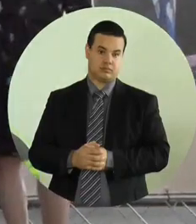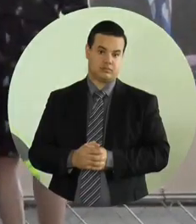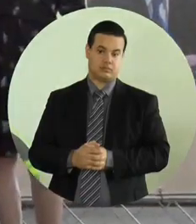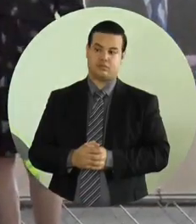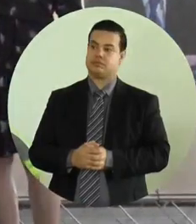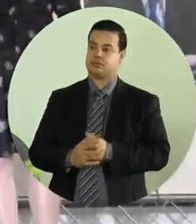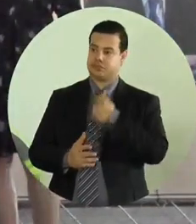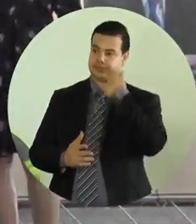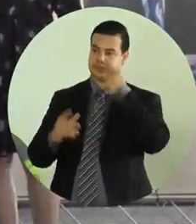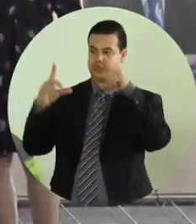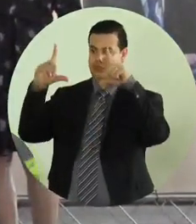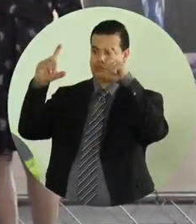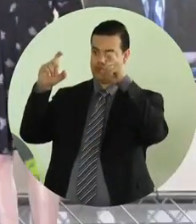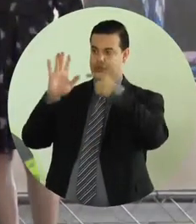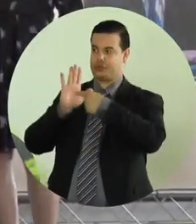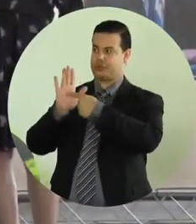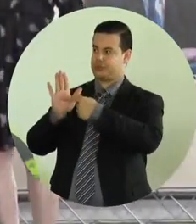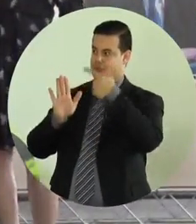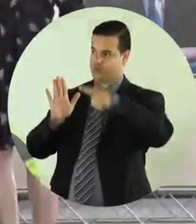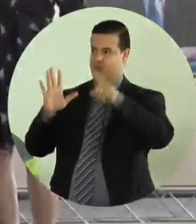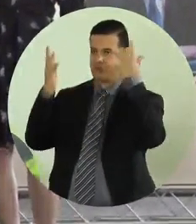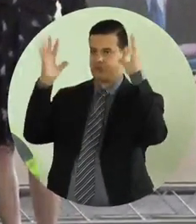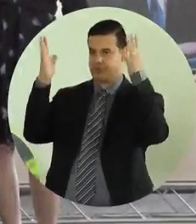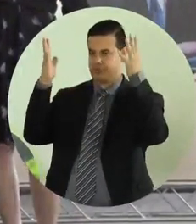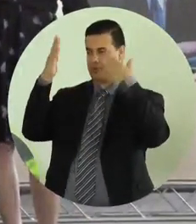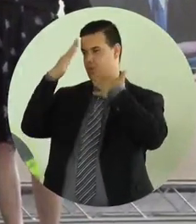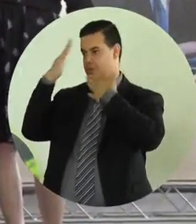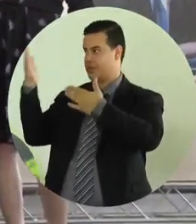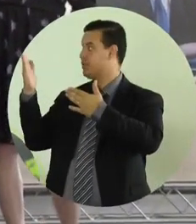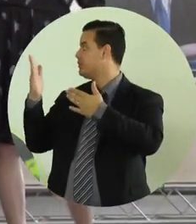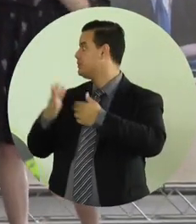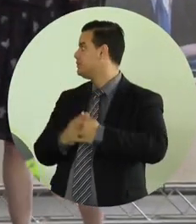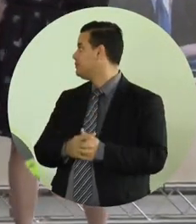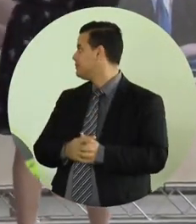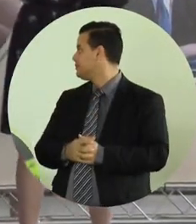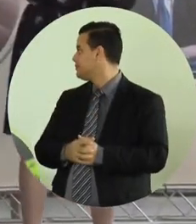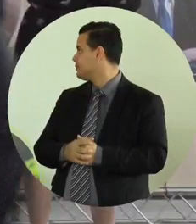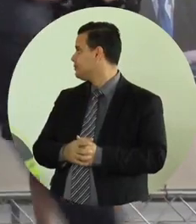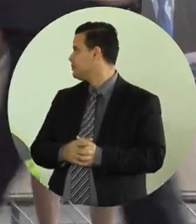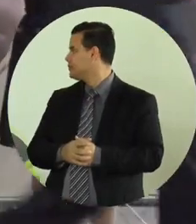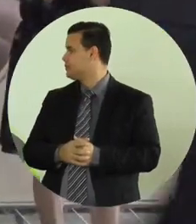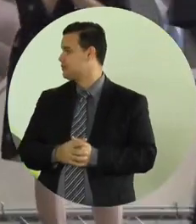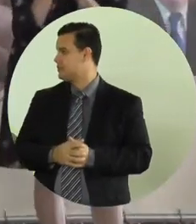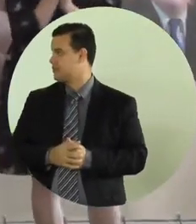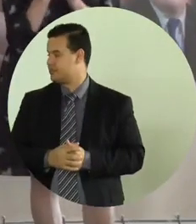Vamos então ao registro, mais uma salva de palmas, muito obrigado.